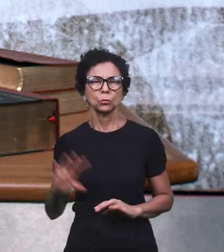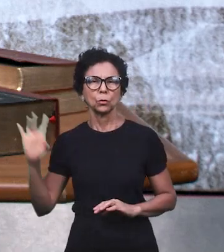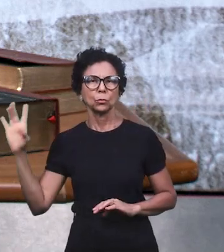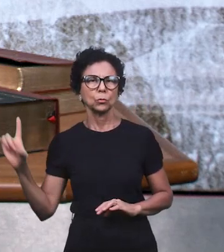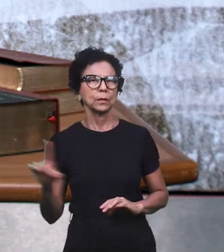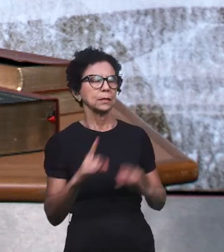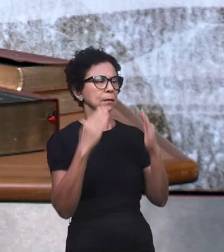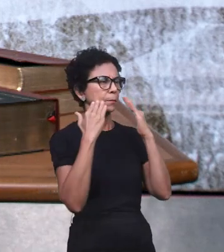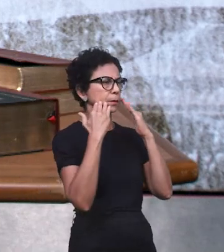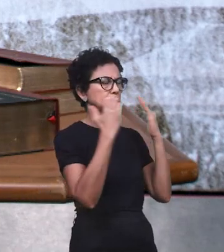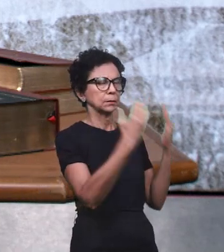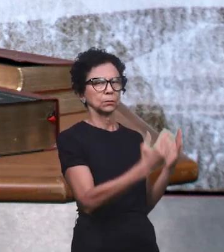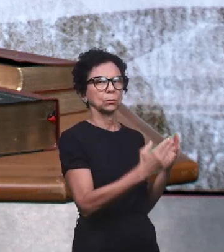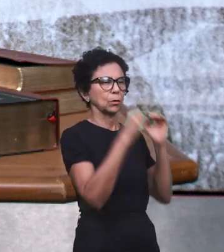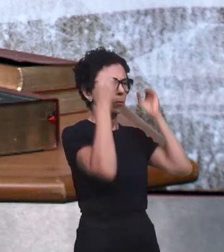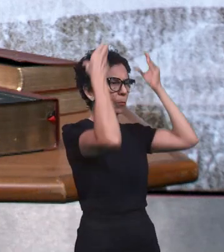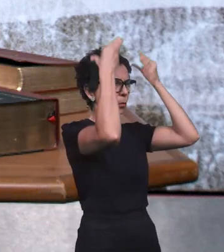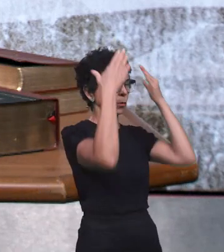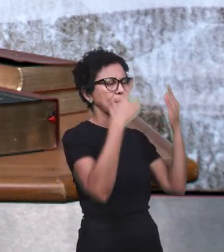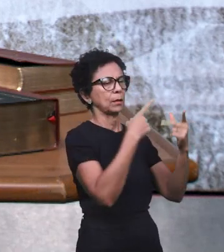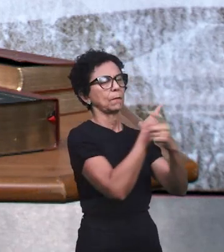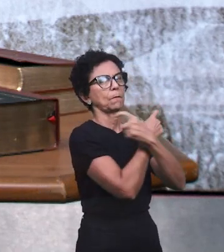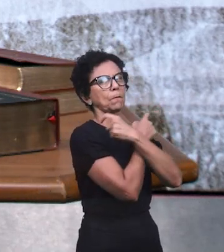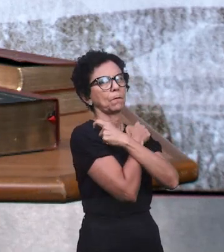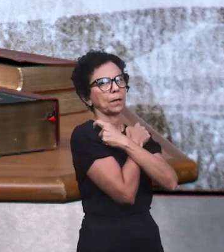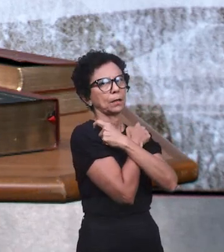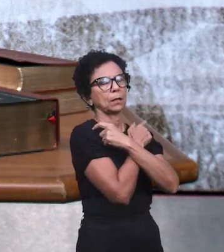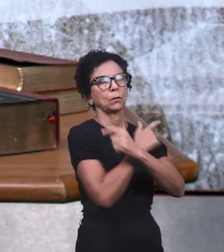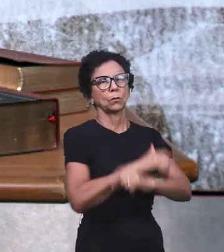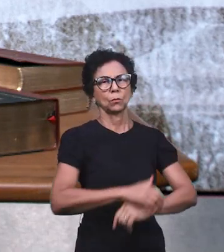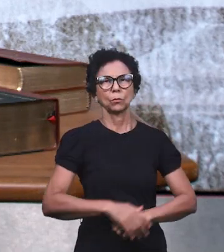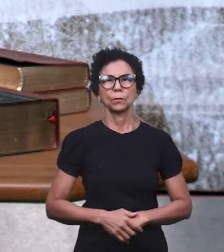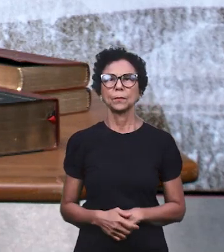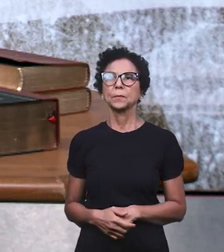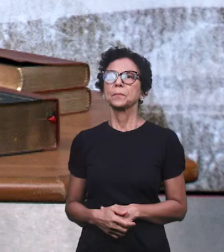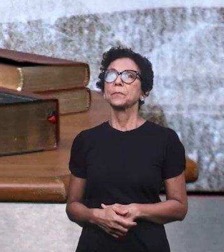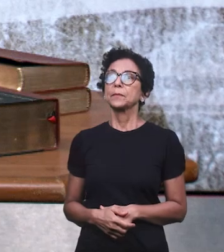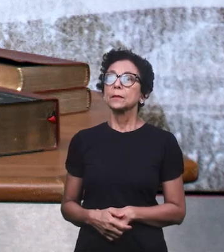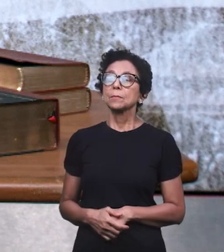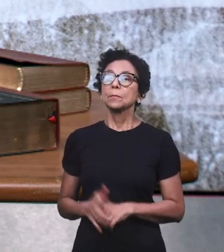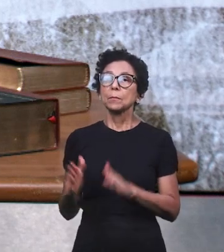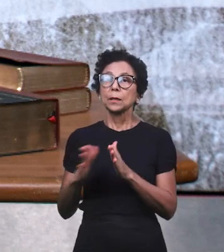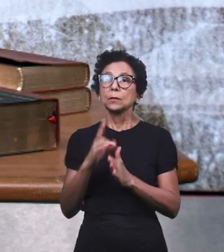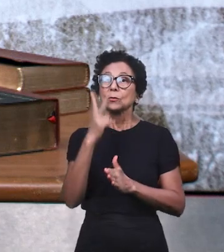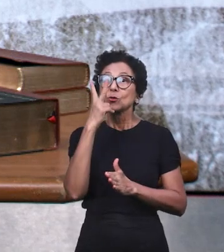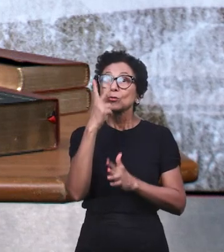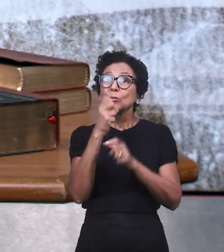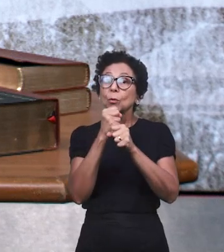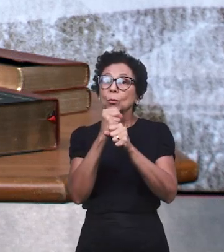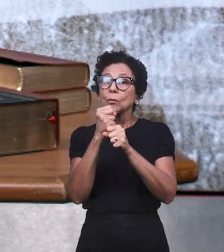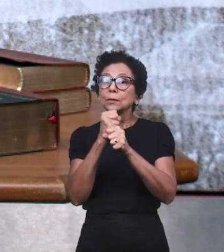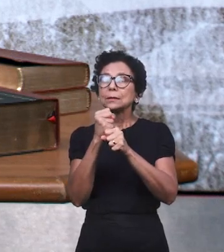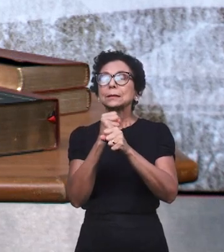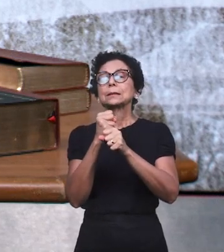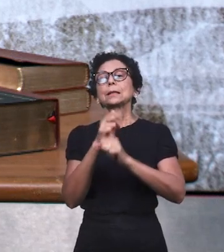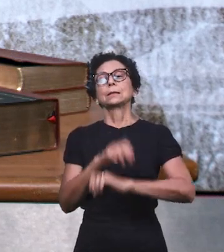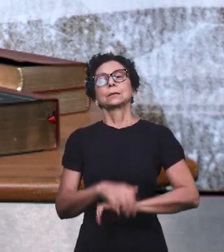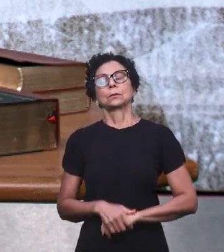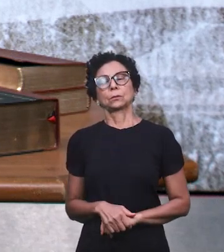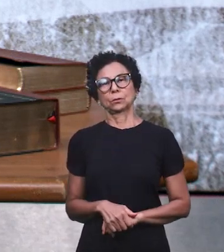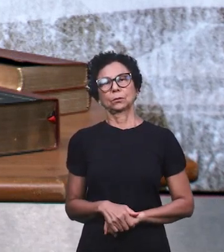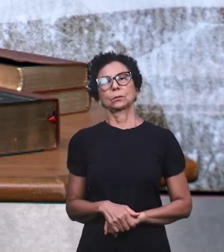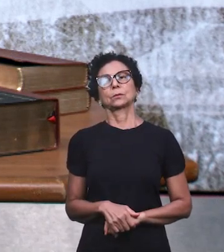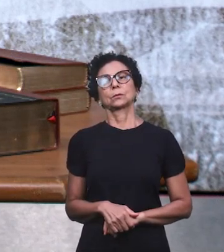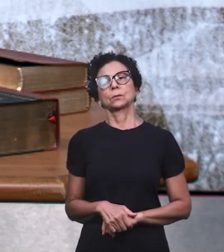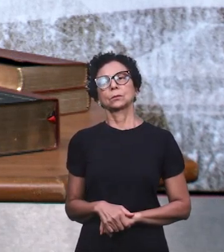se passaram, e Faraó teve um sonho, e aí o copeiro que havia retornado ao